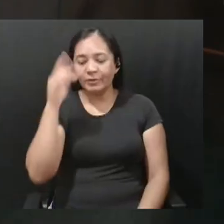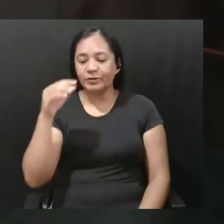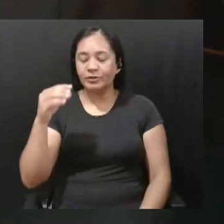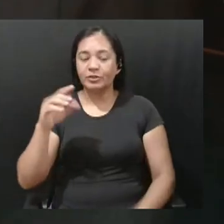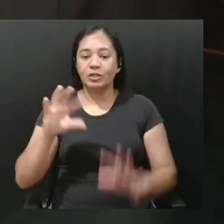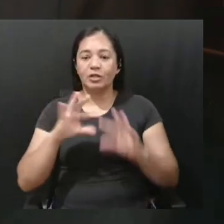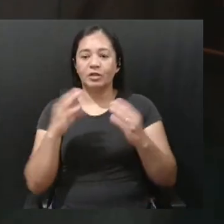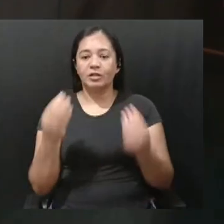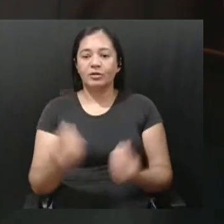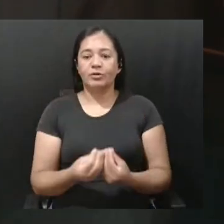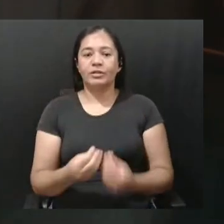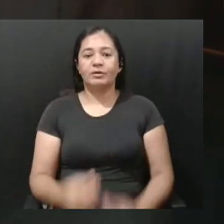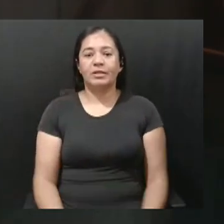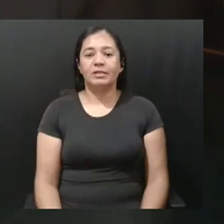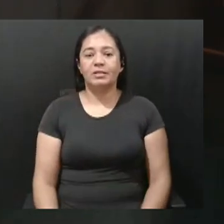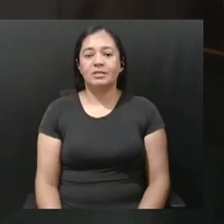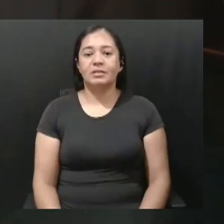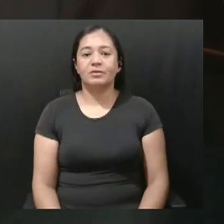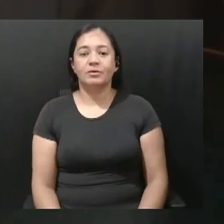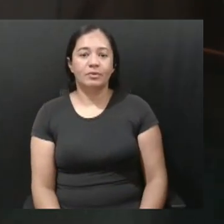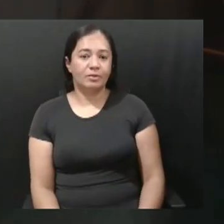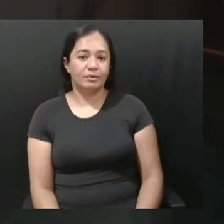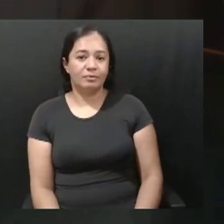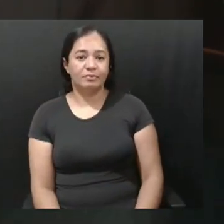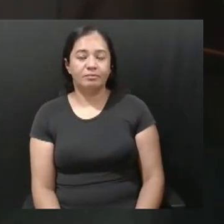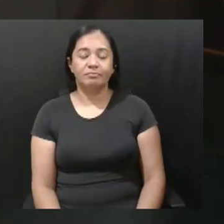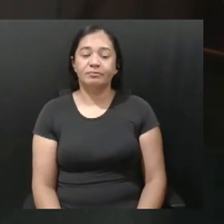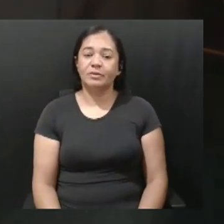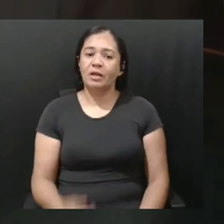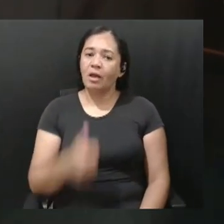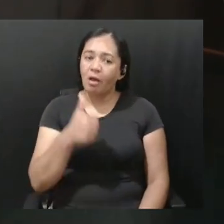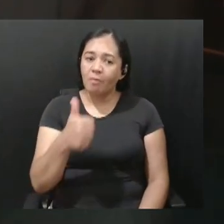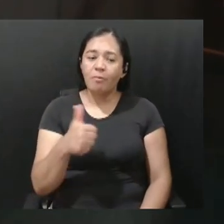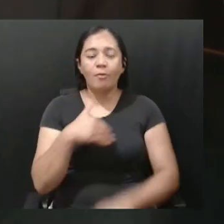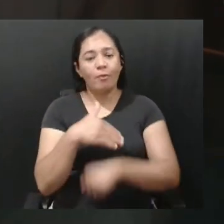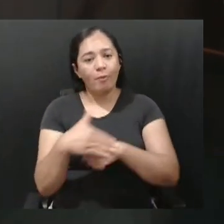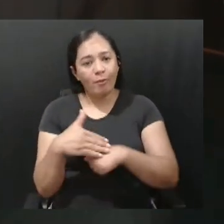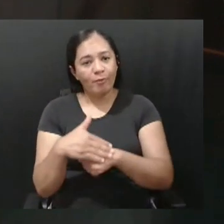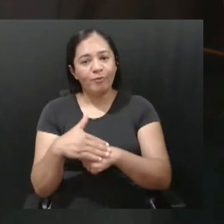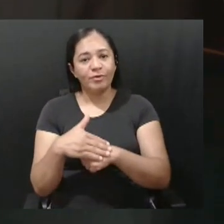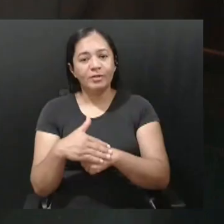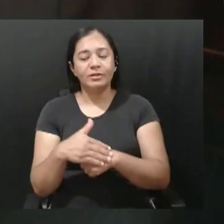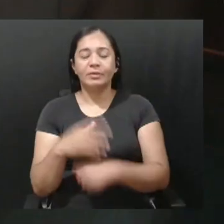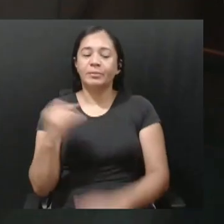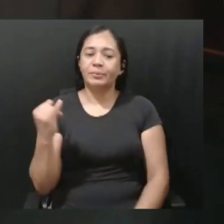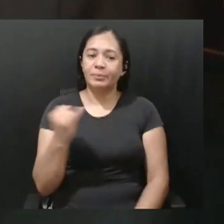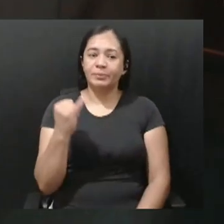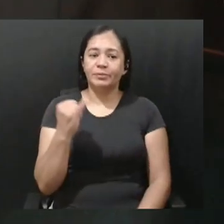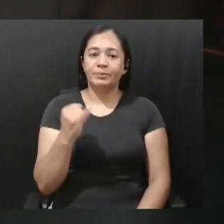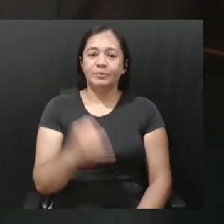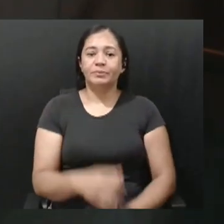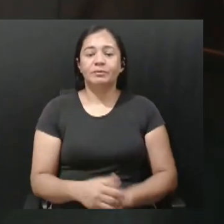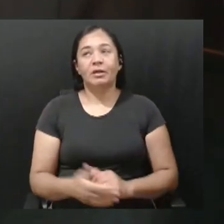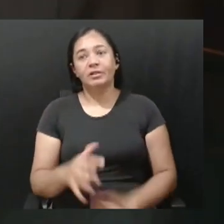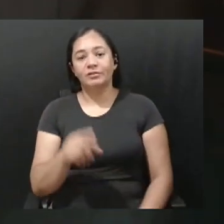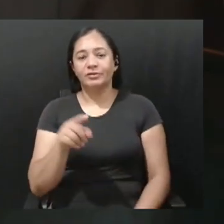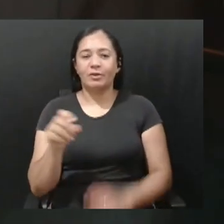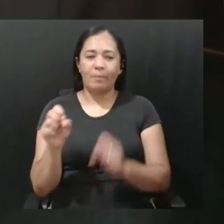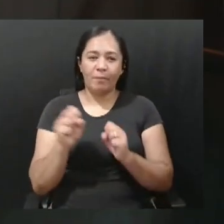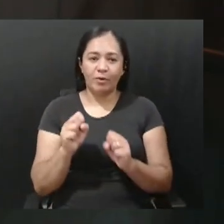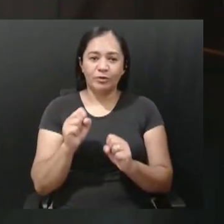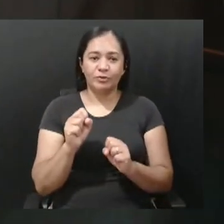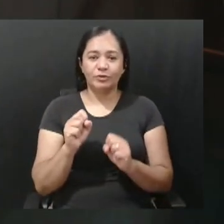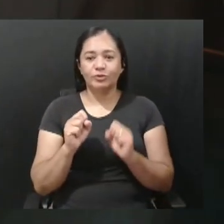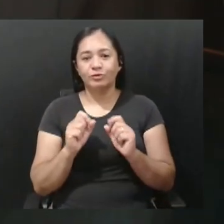tem um probleminha aqui ou ali? Então, vale a pena conversar, é super válido e, de repente, você pode transformar aí a festa